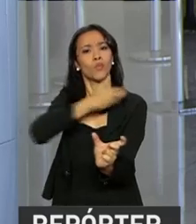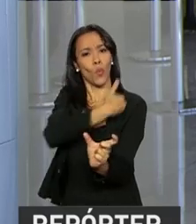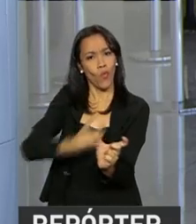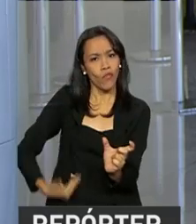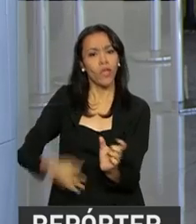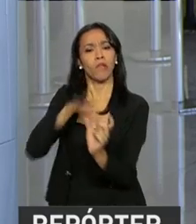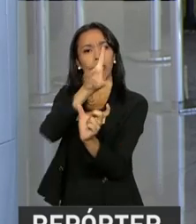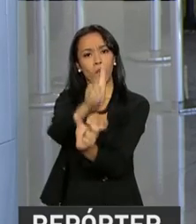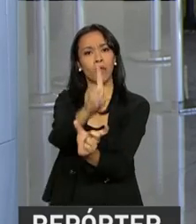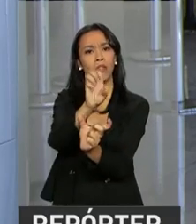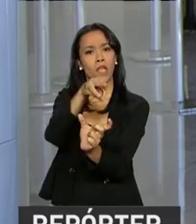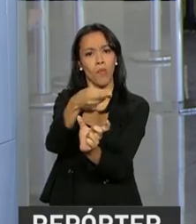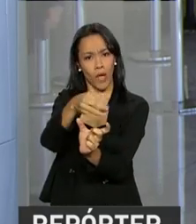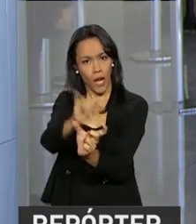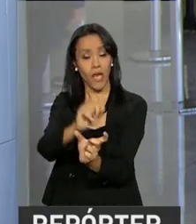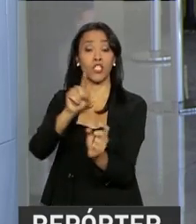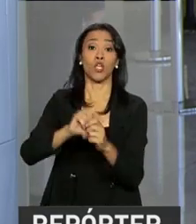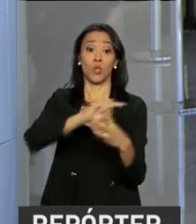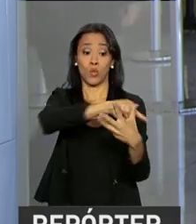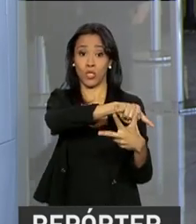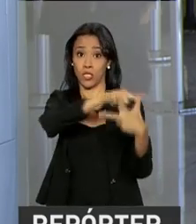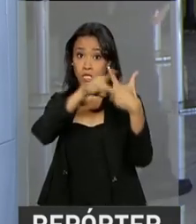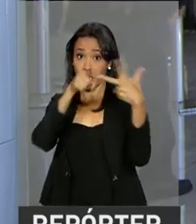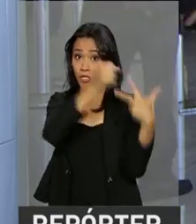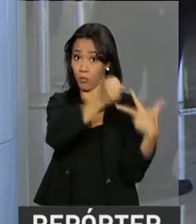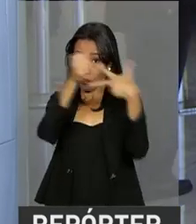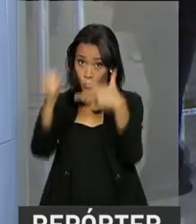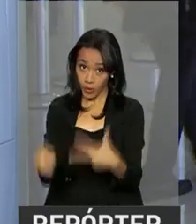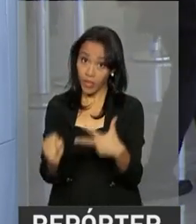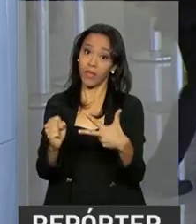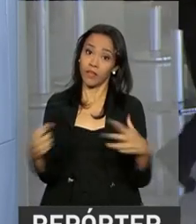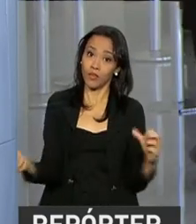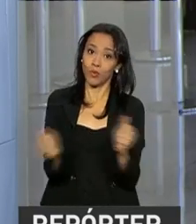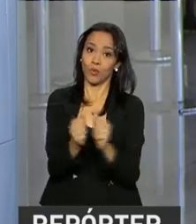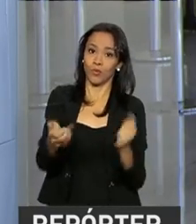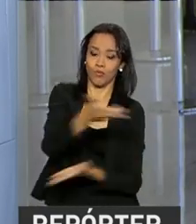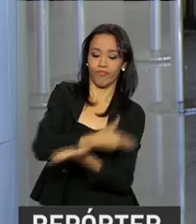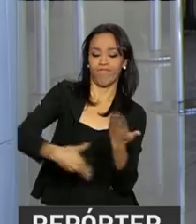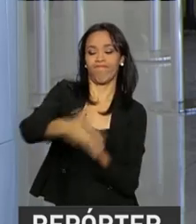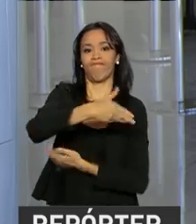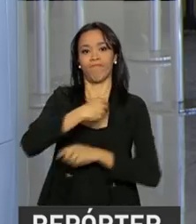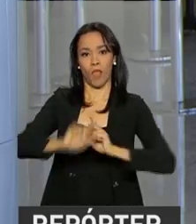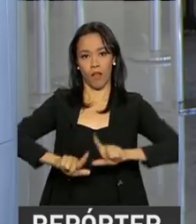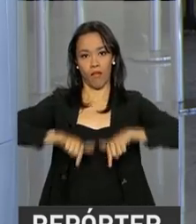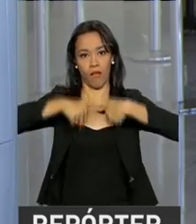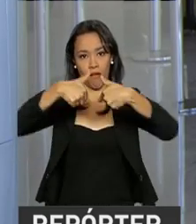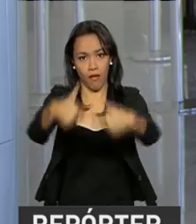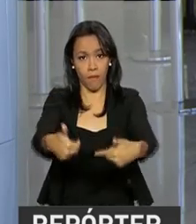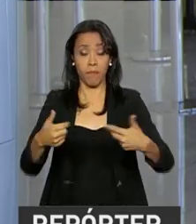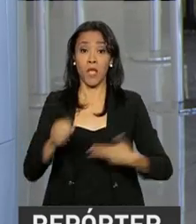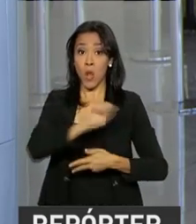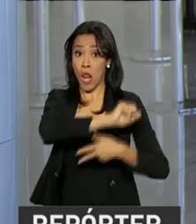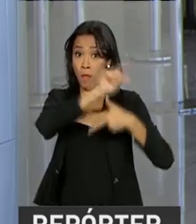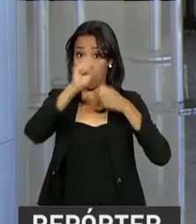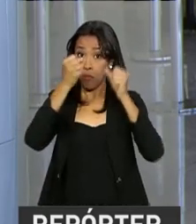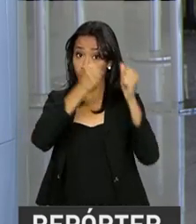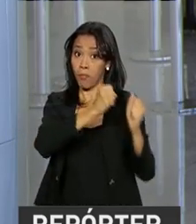que os poderes legislativo e judiciário também governam. Segundo Michel Temer, o legislativo não é um mero